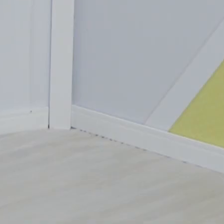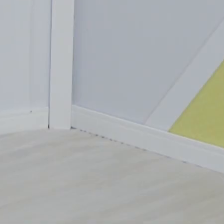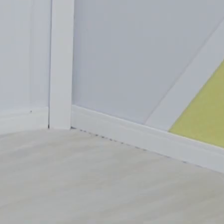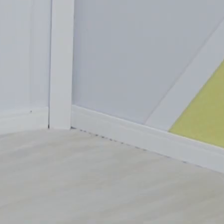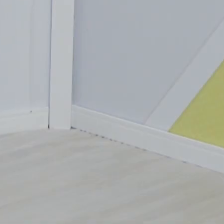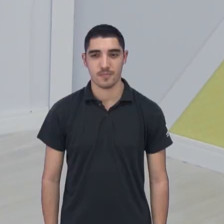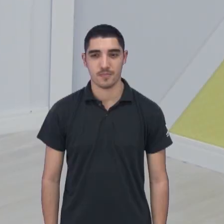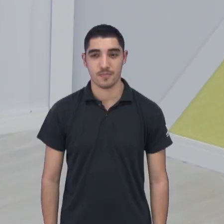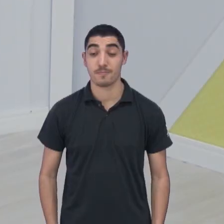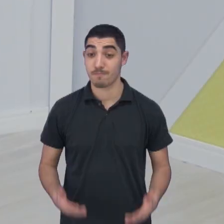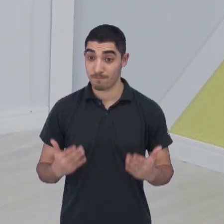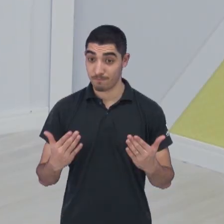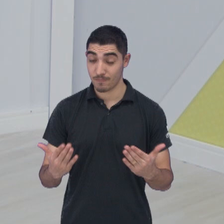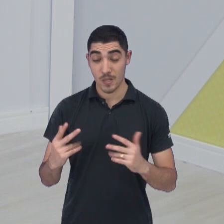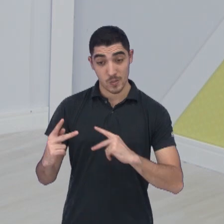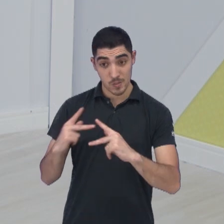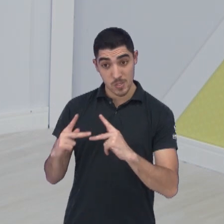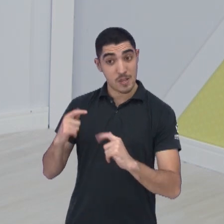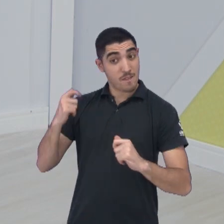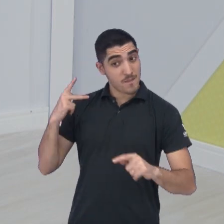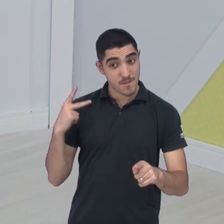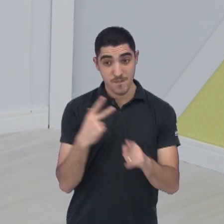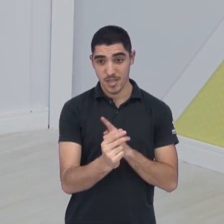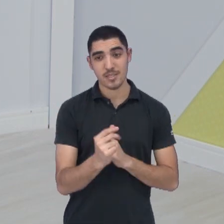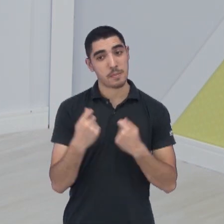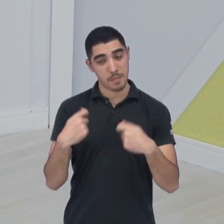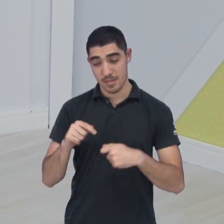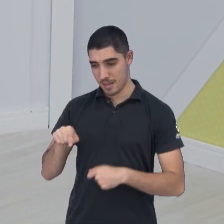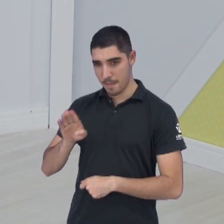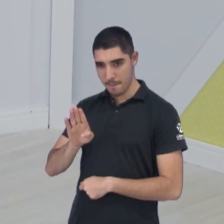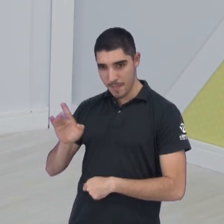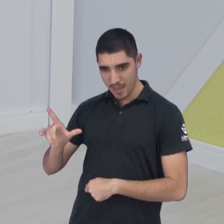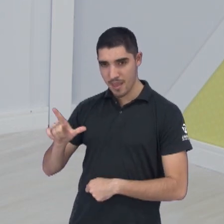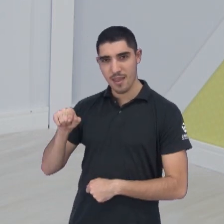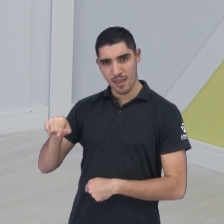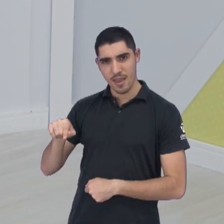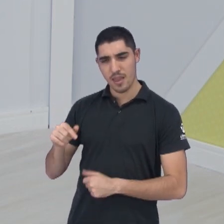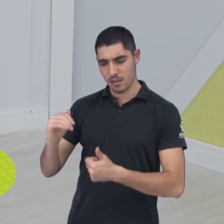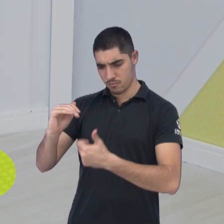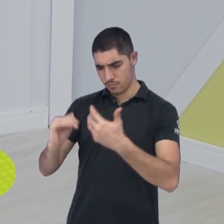Pois é, Brunão, vencer a equipe do Blumenau, que está lá embaixo. Blumenau, 17º